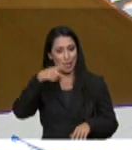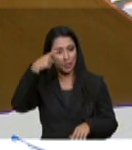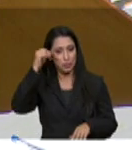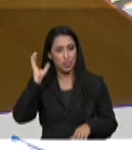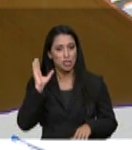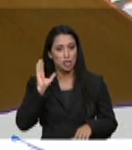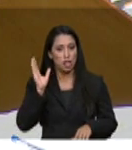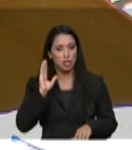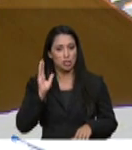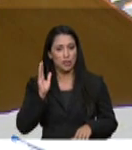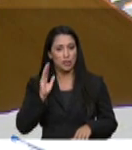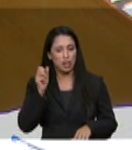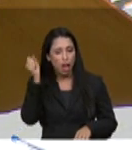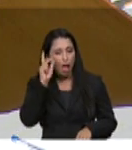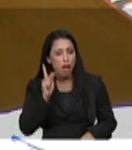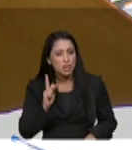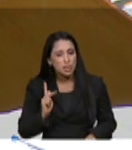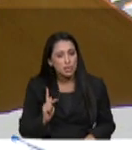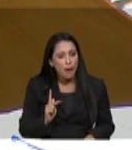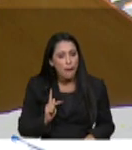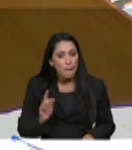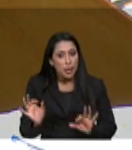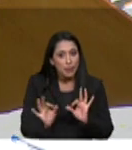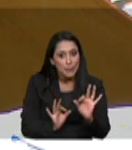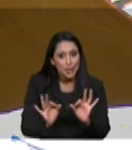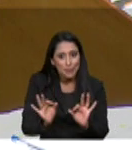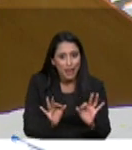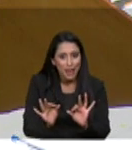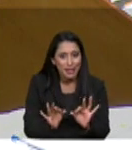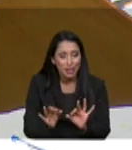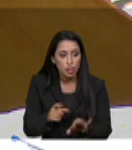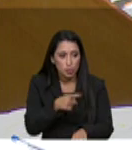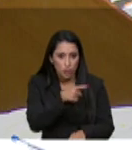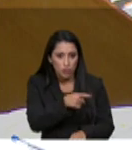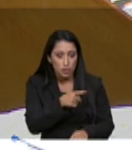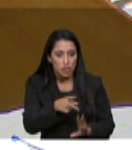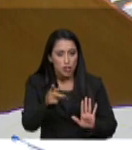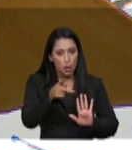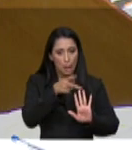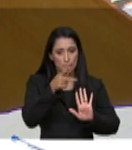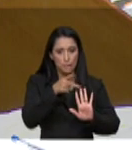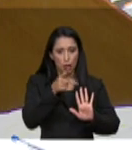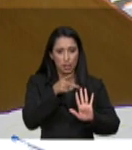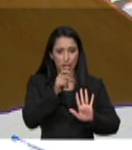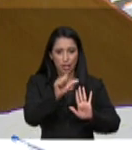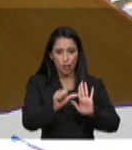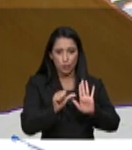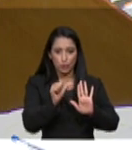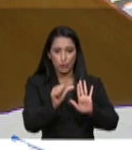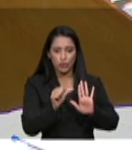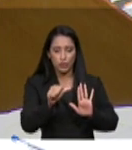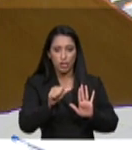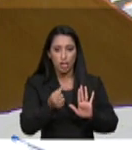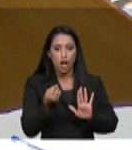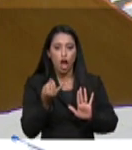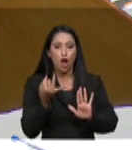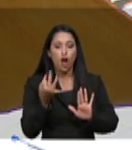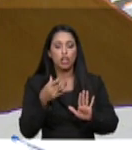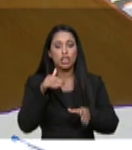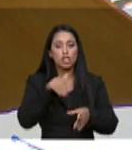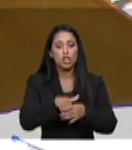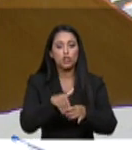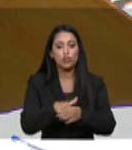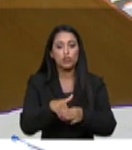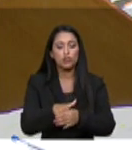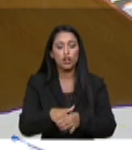malandramente né Preparando o terreno para você Barroso fez lá uma porta e administrativa modificando a contagem dos votos